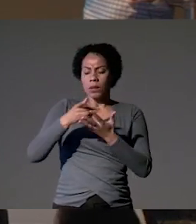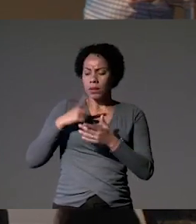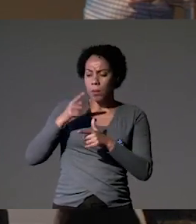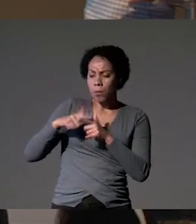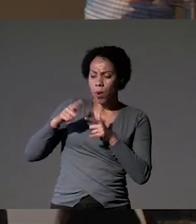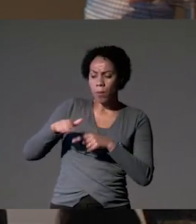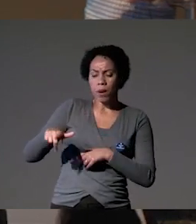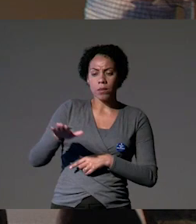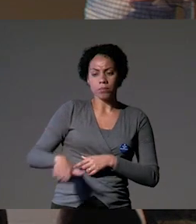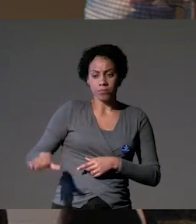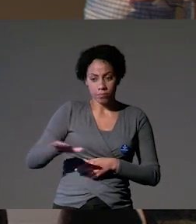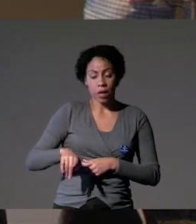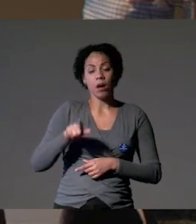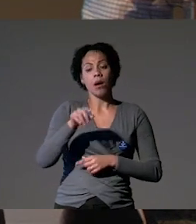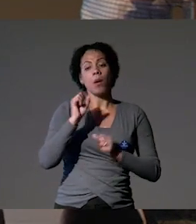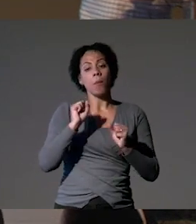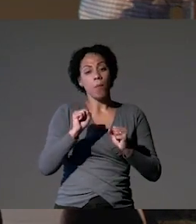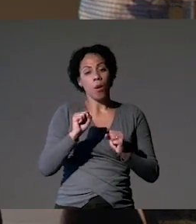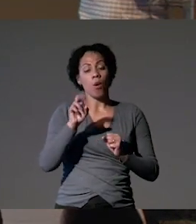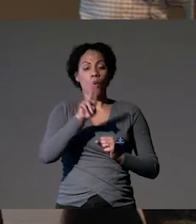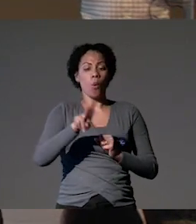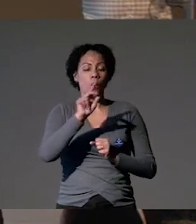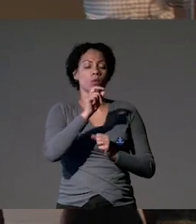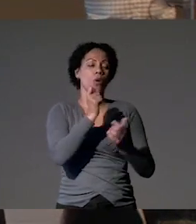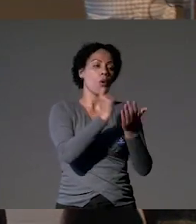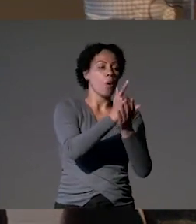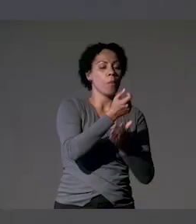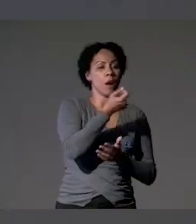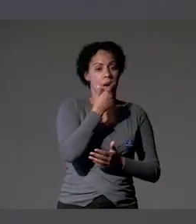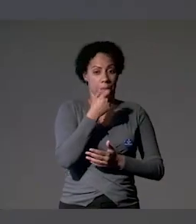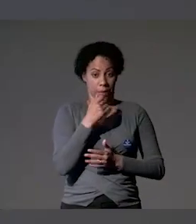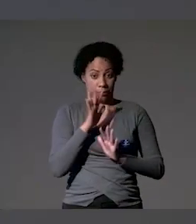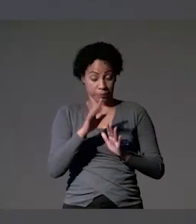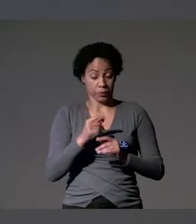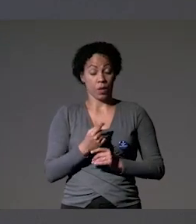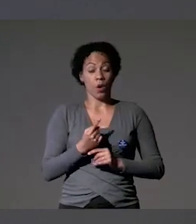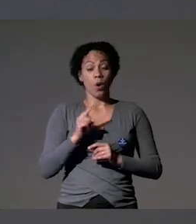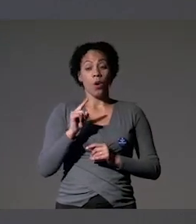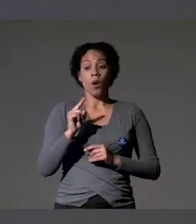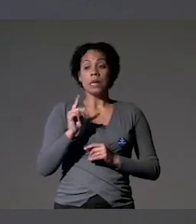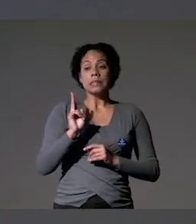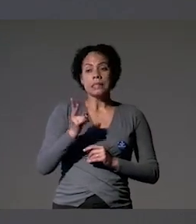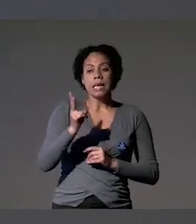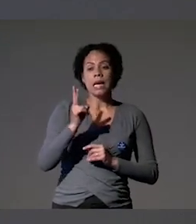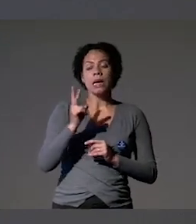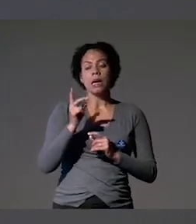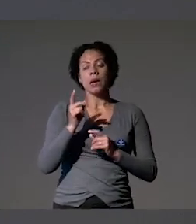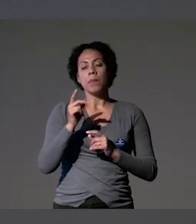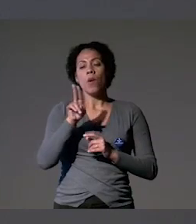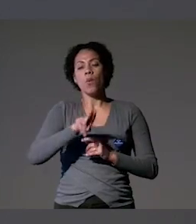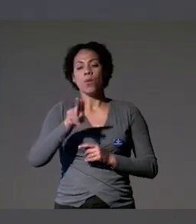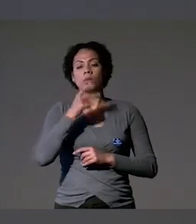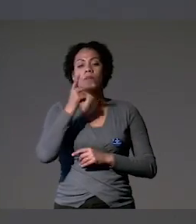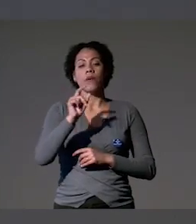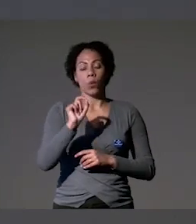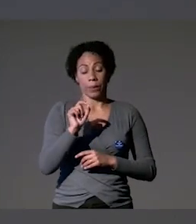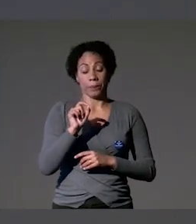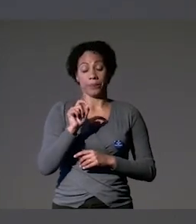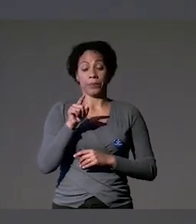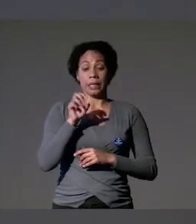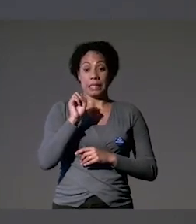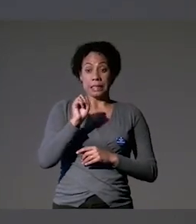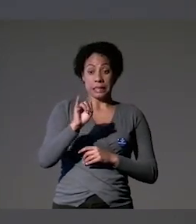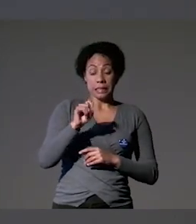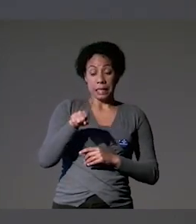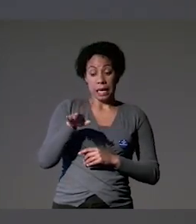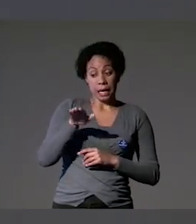pode lançar mão de algumas terapêuticas farmacológicas. Uma primeira recomendação que se costuma fazer é você tentar utilizar as medicações, se